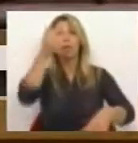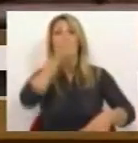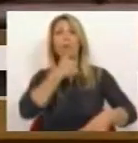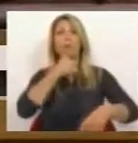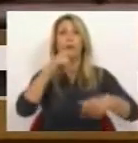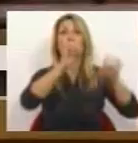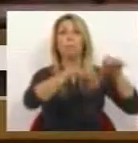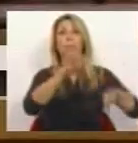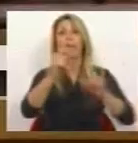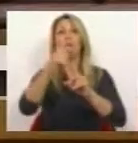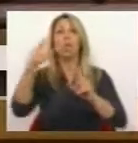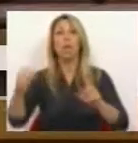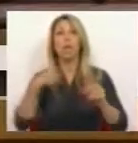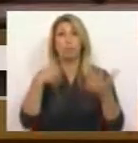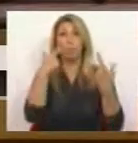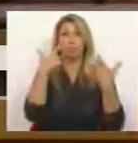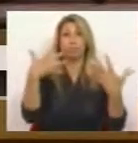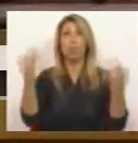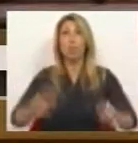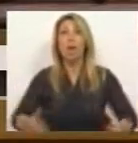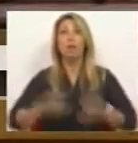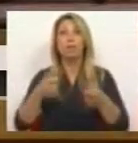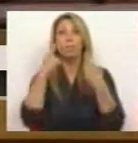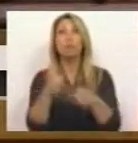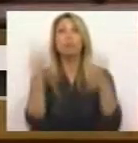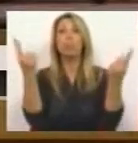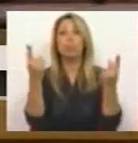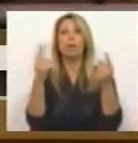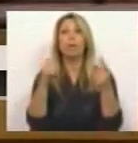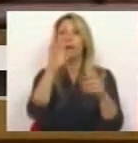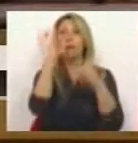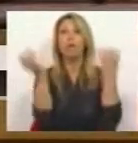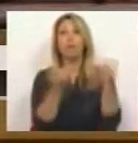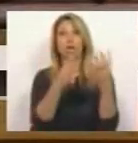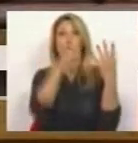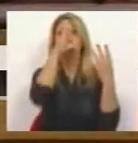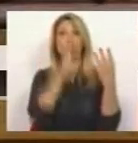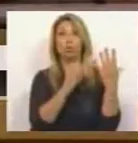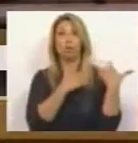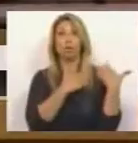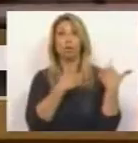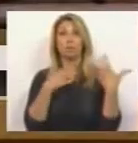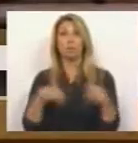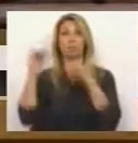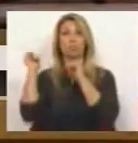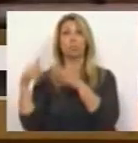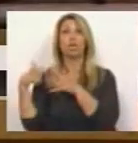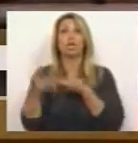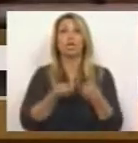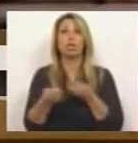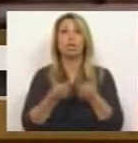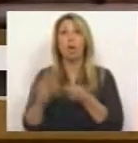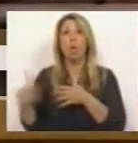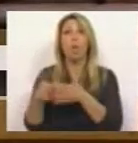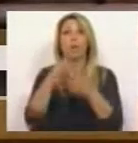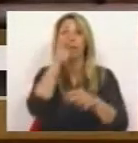o visível desinvestimento público na floresta, a responsabilização do Estado na gestão da floresta, no ordenamento florestal,